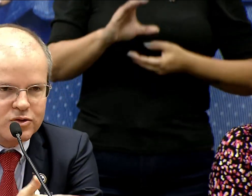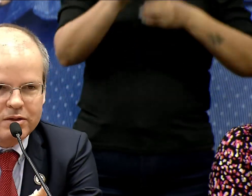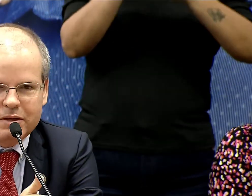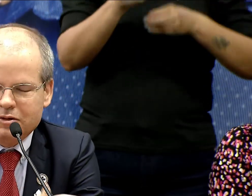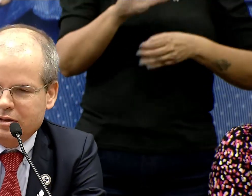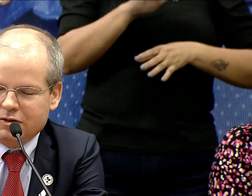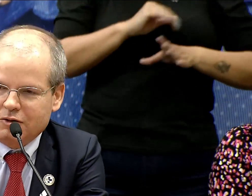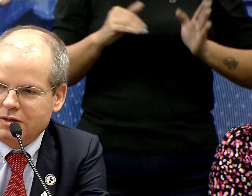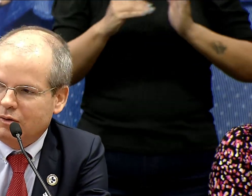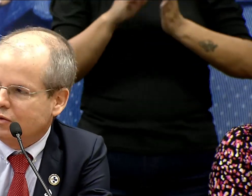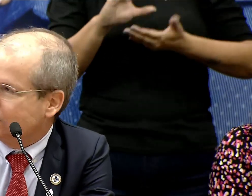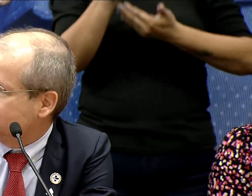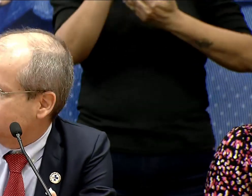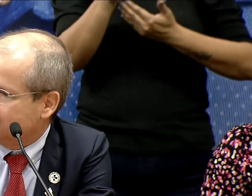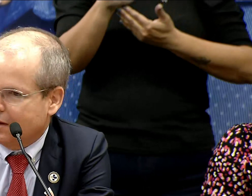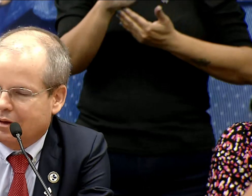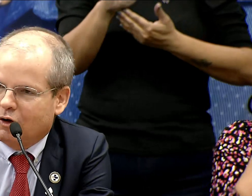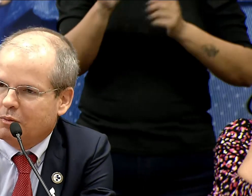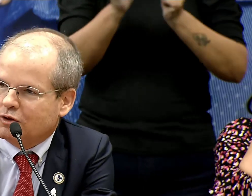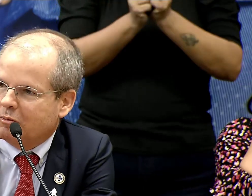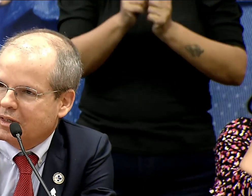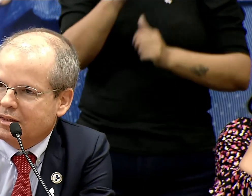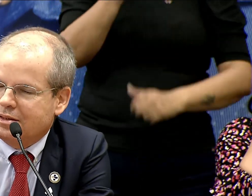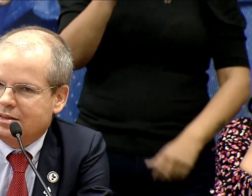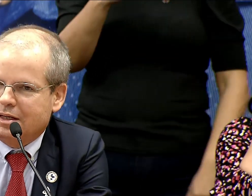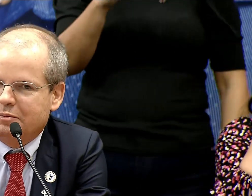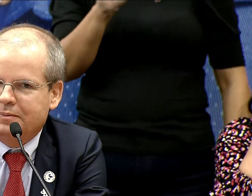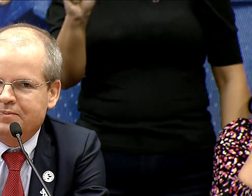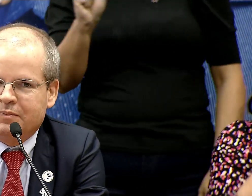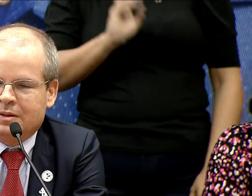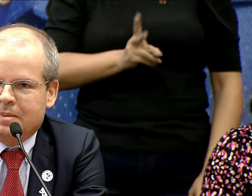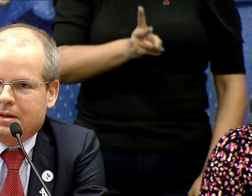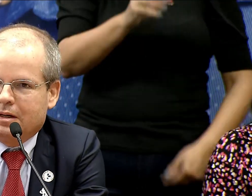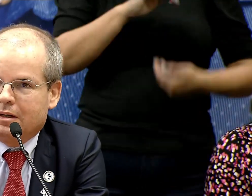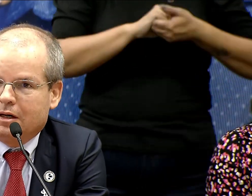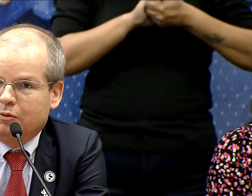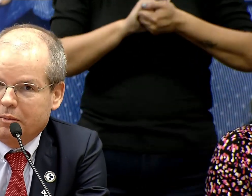ANAS, Conselho Nacional de Saúde, né, a Opus como parceira de sempre,